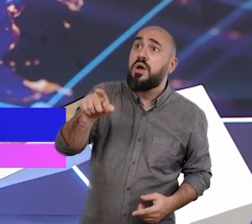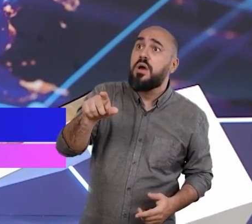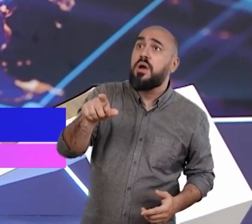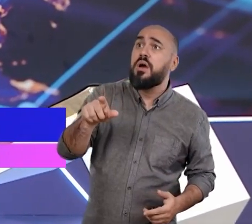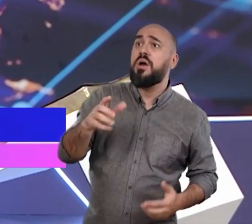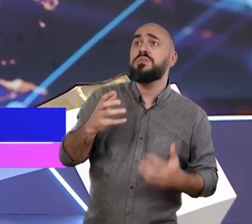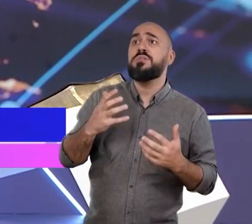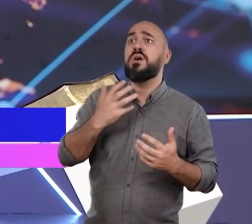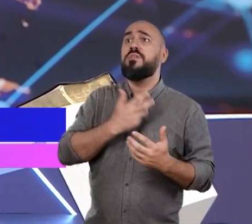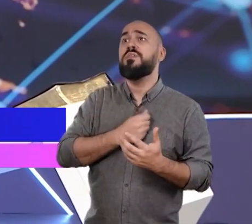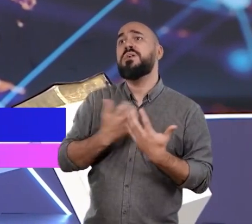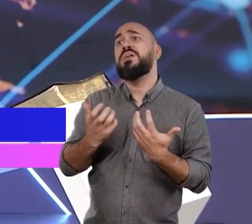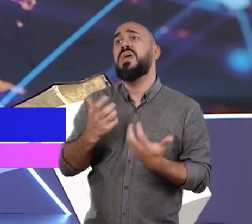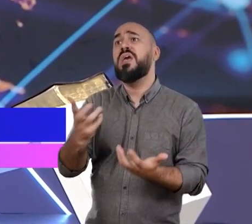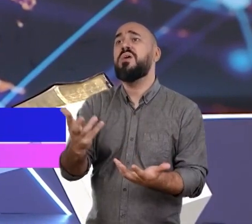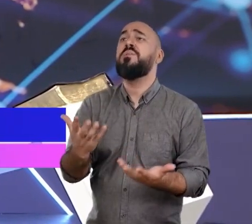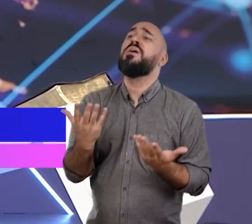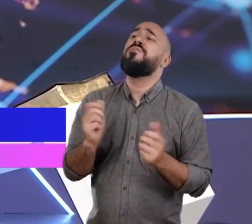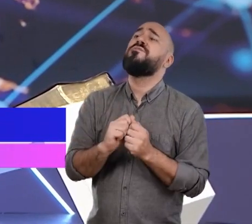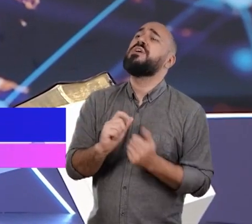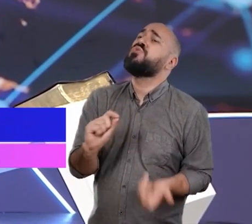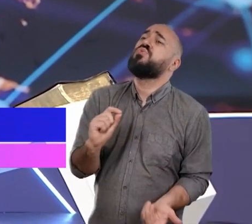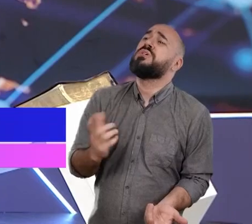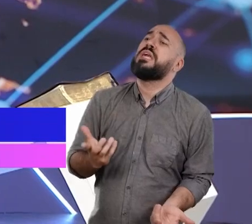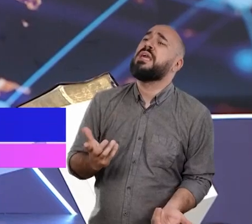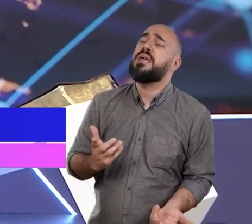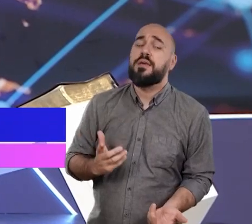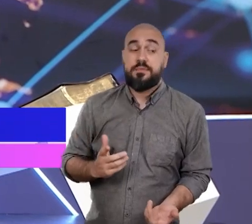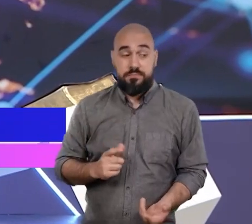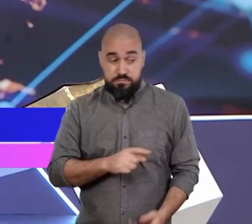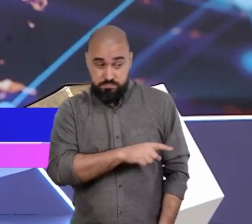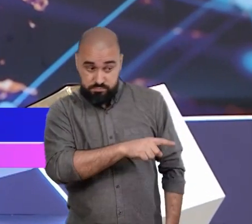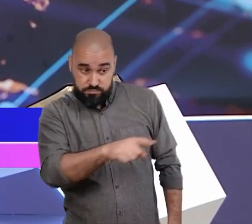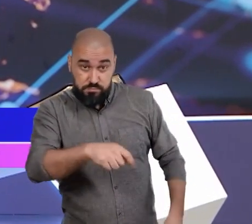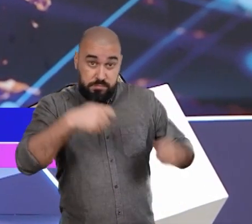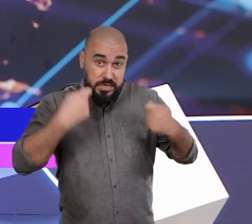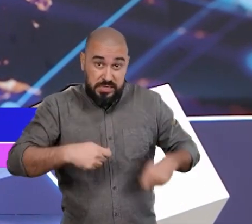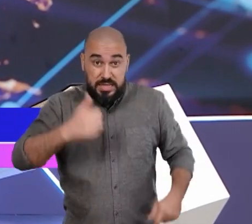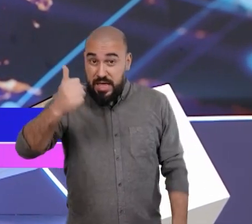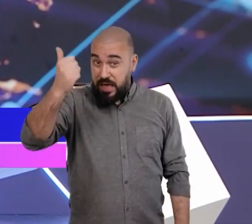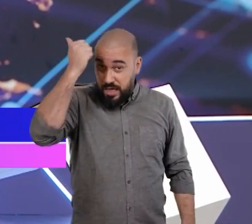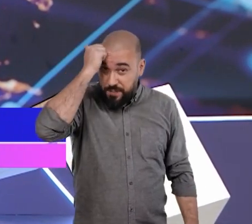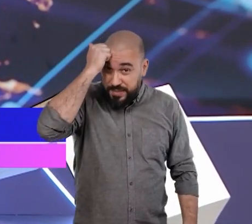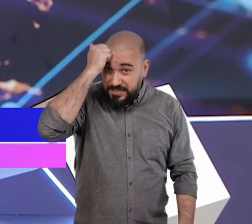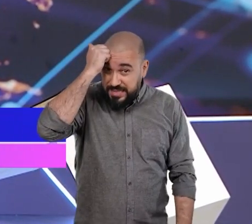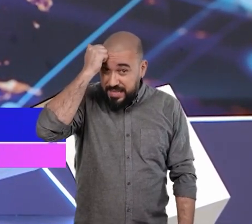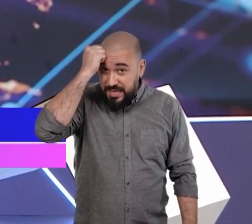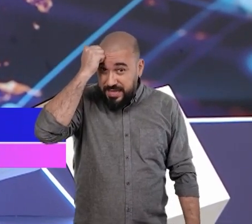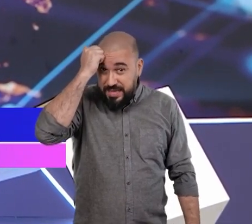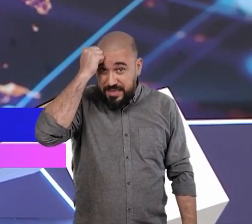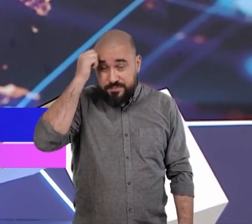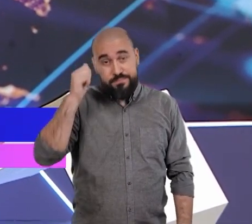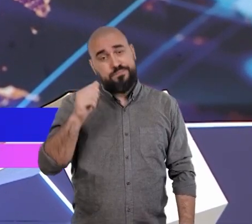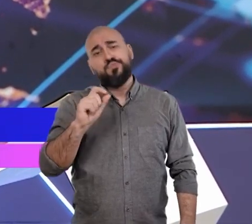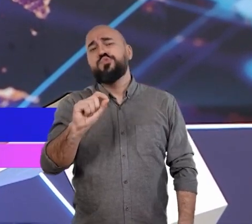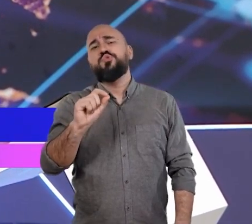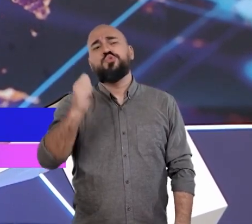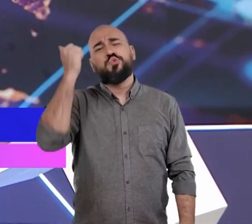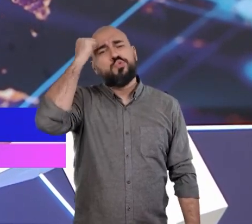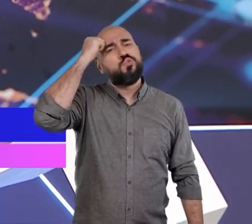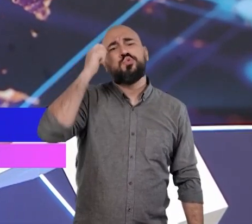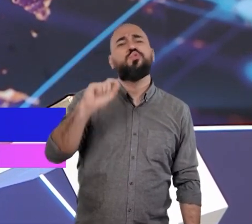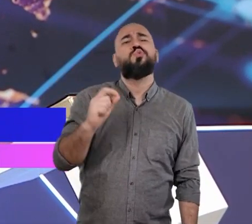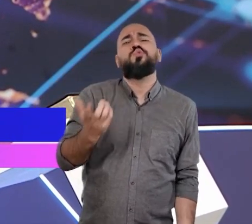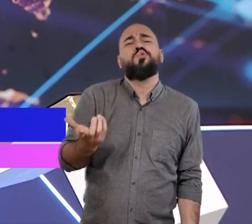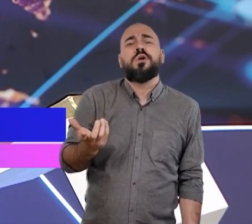de Pedro foi assim: olha, primeira coisa, vocês têm que se arrepender. Arrepender é olhar para o seu passado